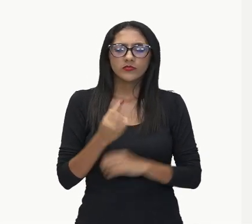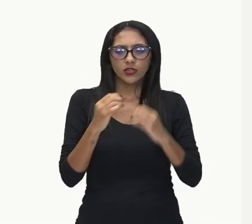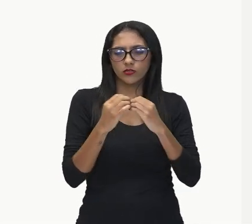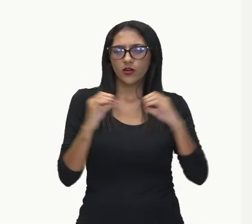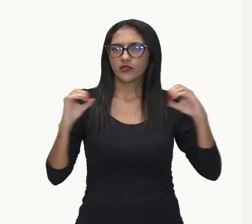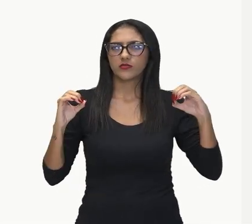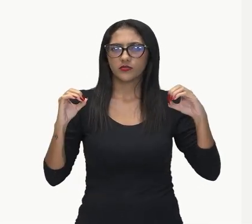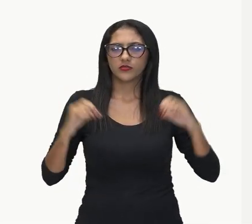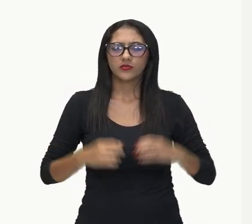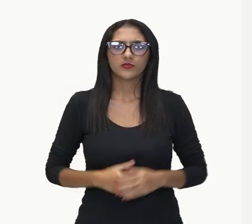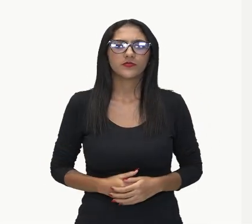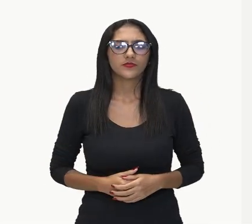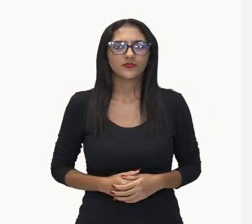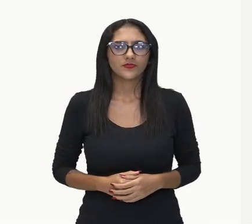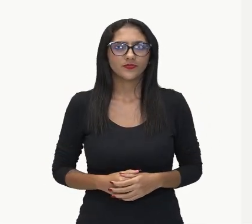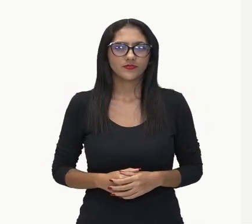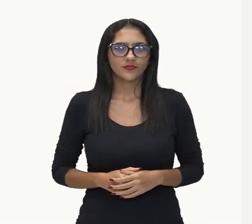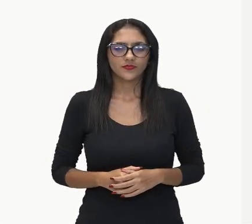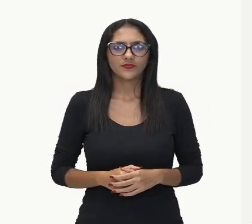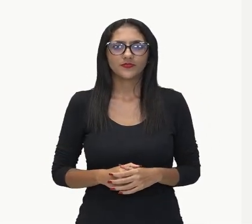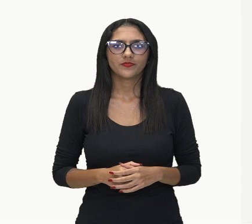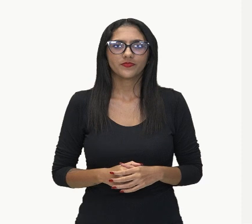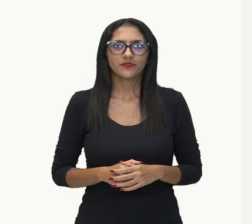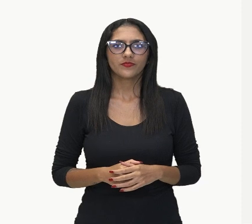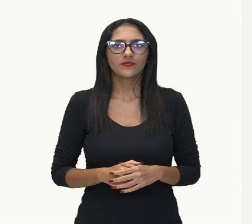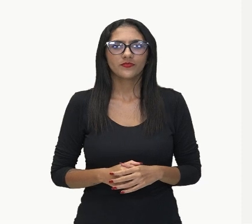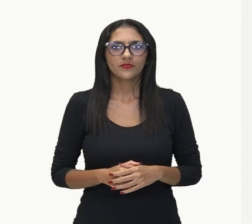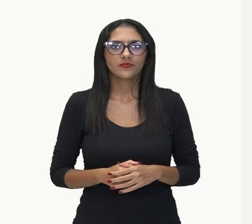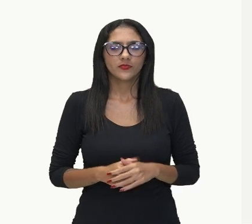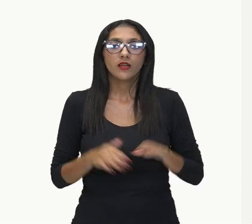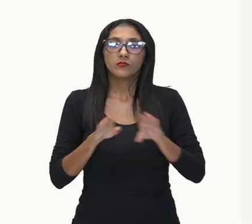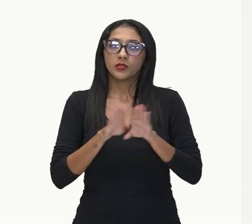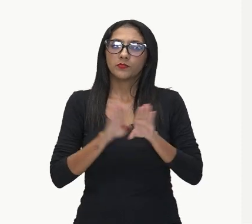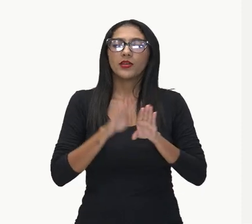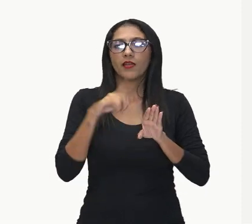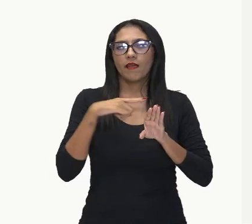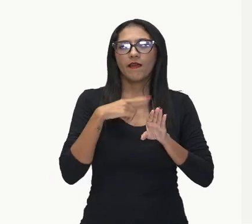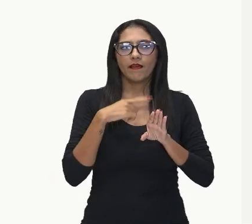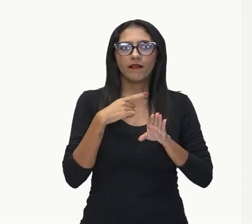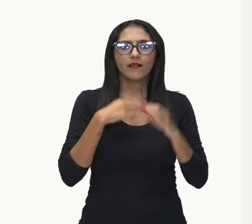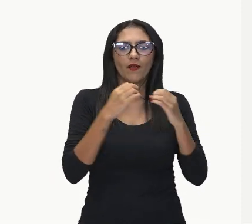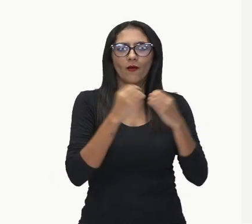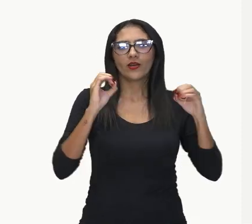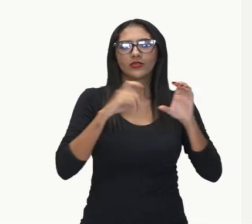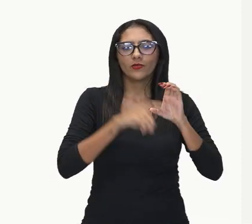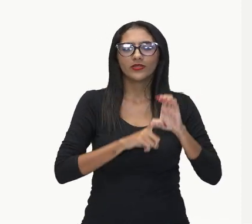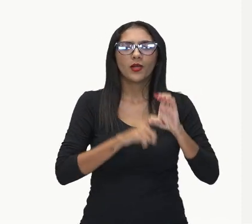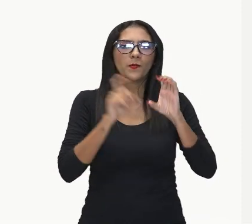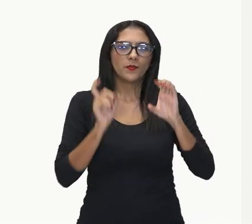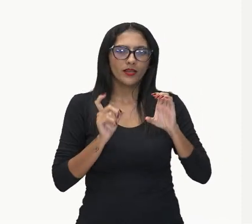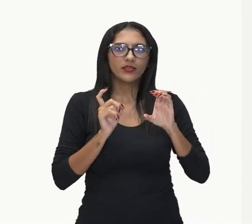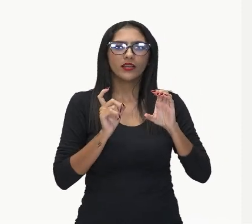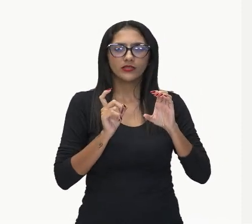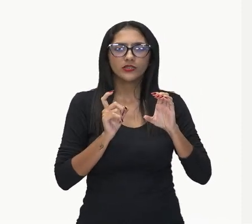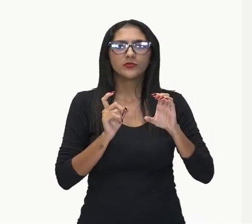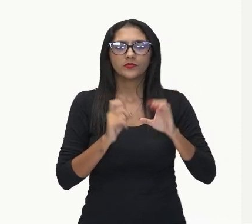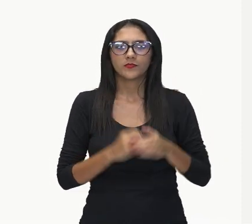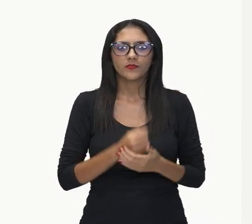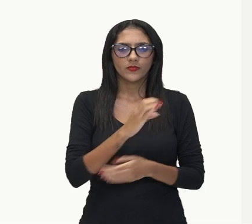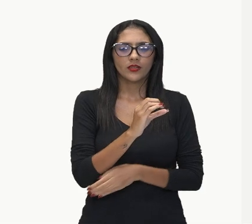e outra, certo? E são orações independentes, por isso que são orações coordenadas, e orações